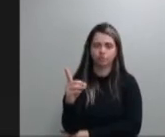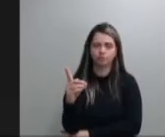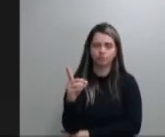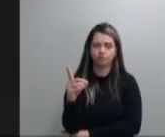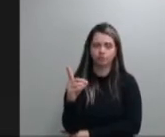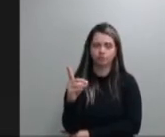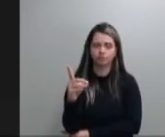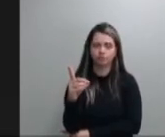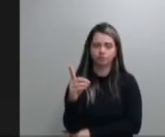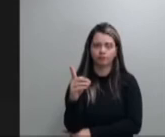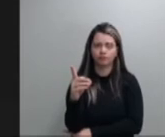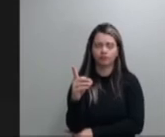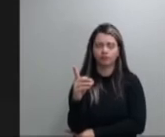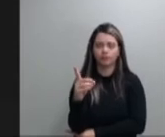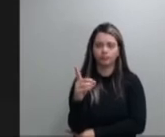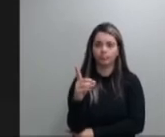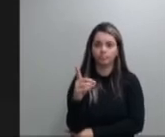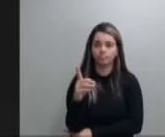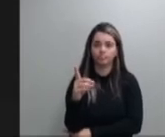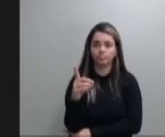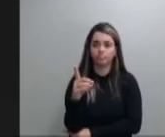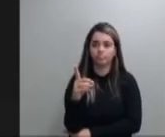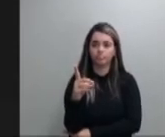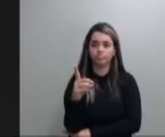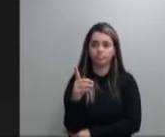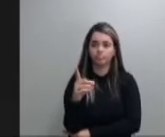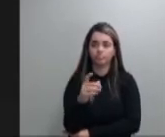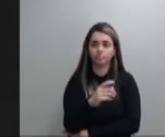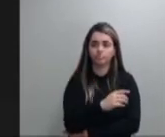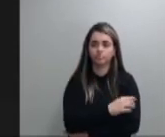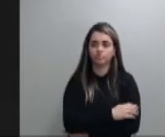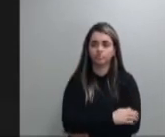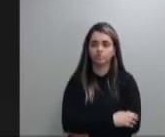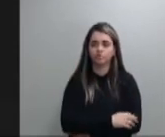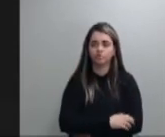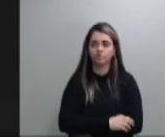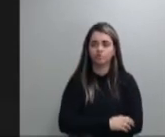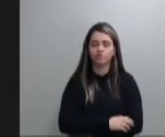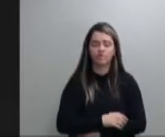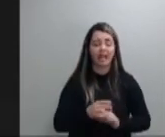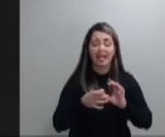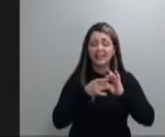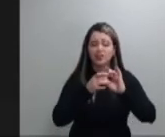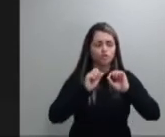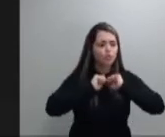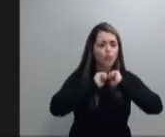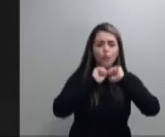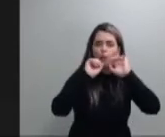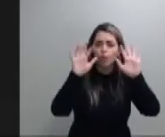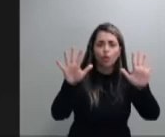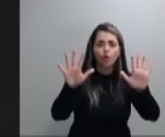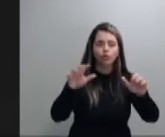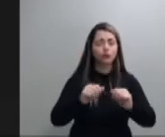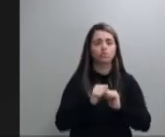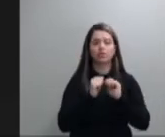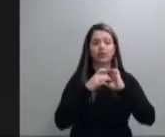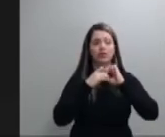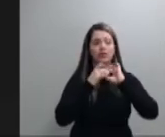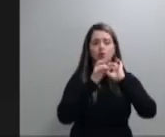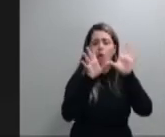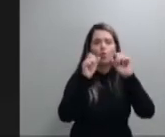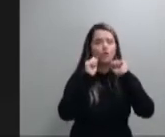ofertado à Vossa Excelência da lado do professor Eduardo Arruda Alvim deixa claríssimo isso, deixa evidente, claro, como a luz do sol.